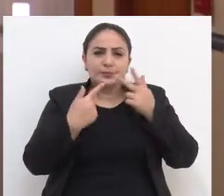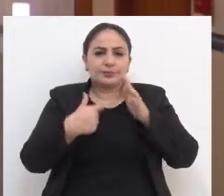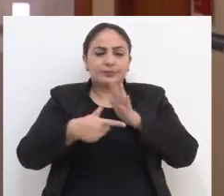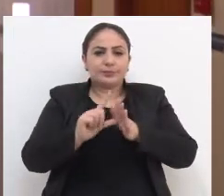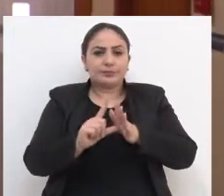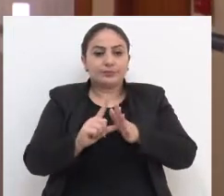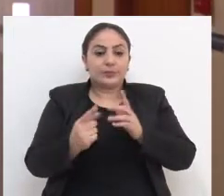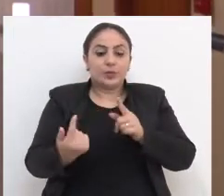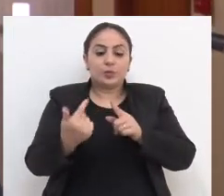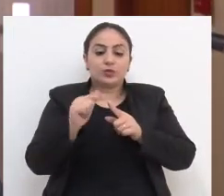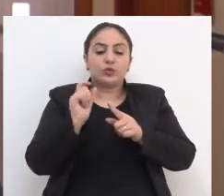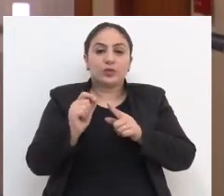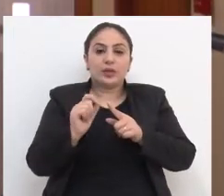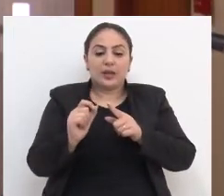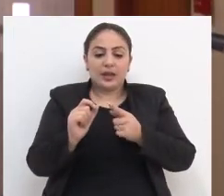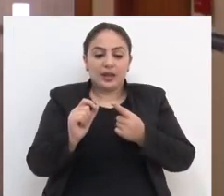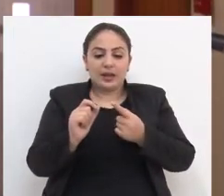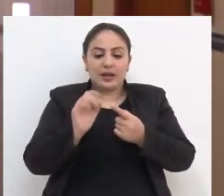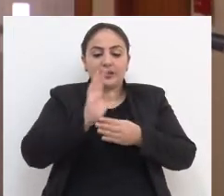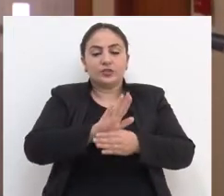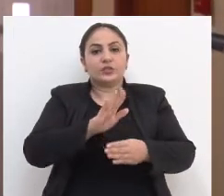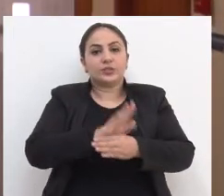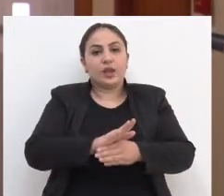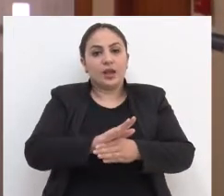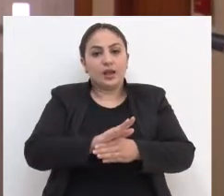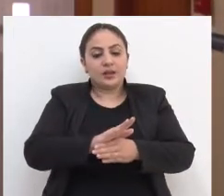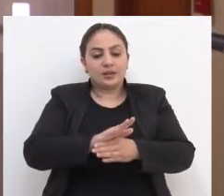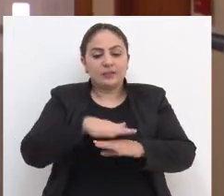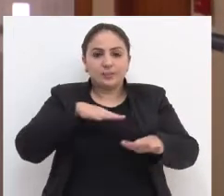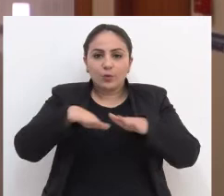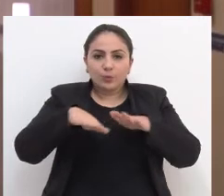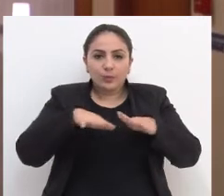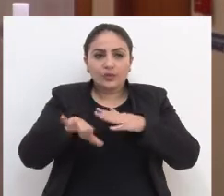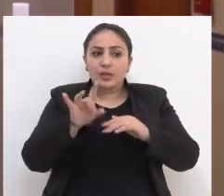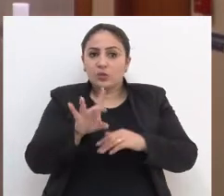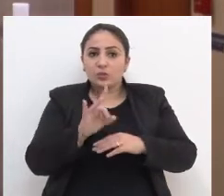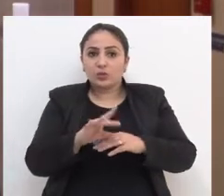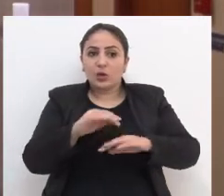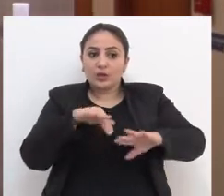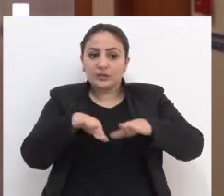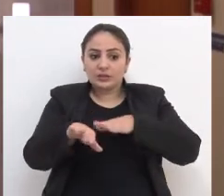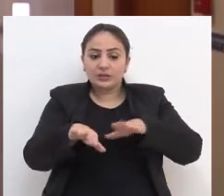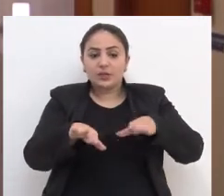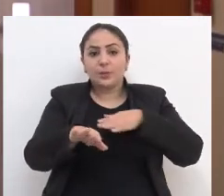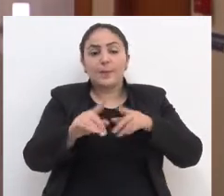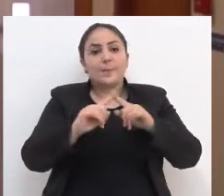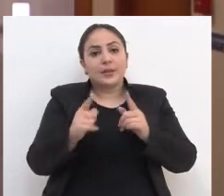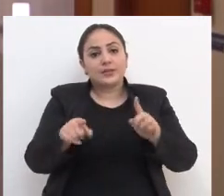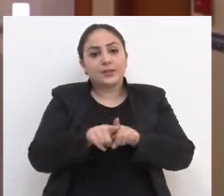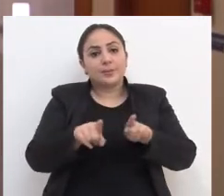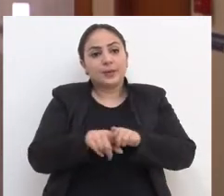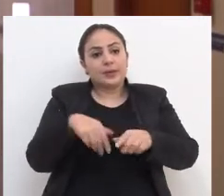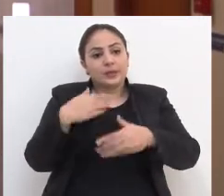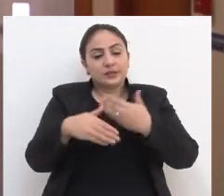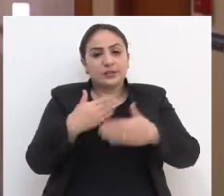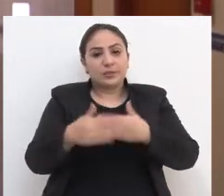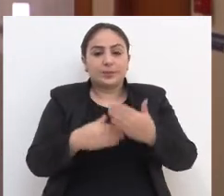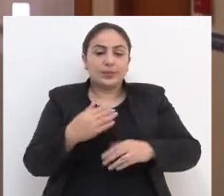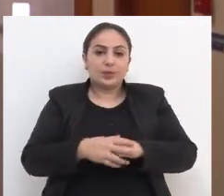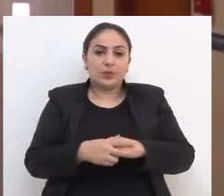citei anteriormente. Eu acho que visa, assim, beneficiar o fluxo, não somente o estacionamento, também como o andamento